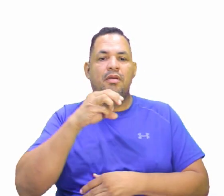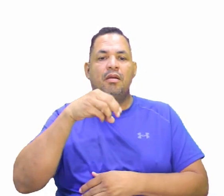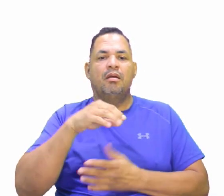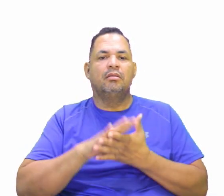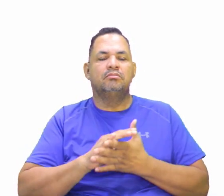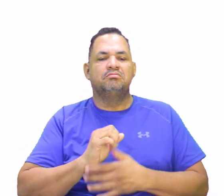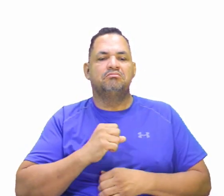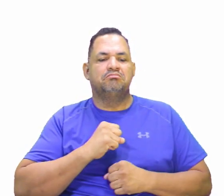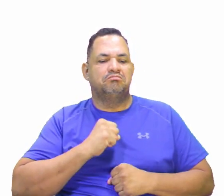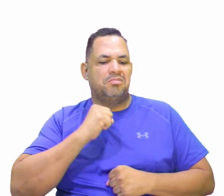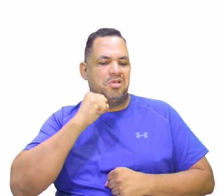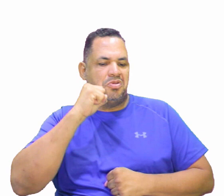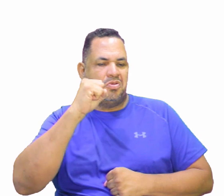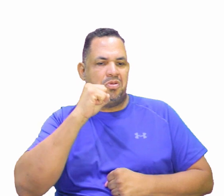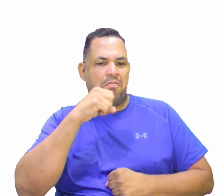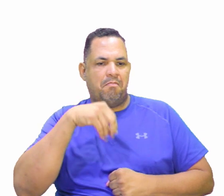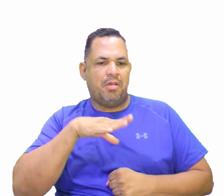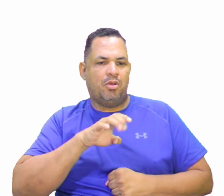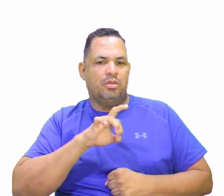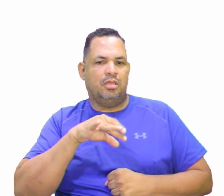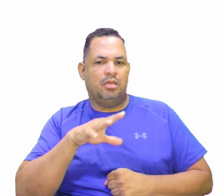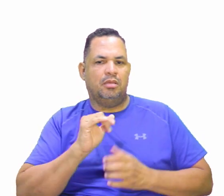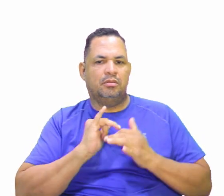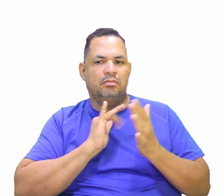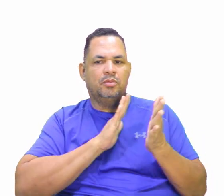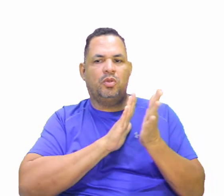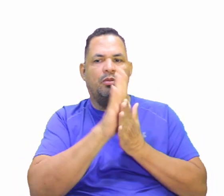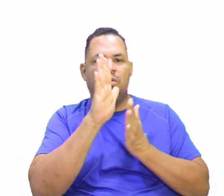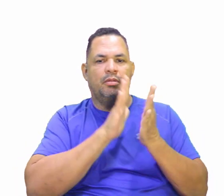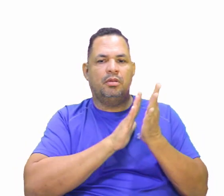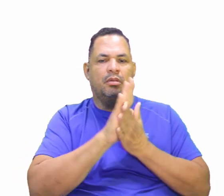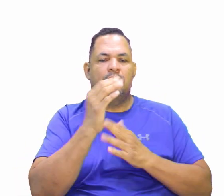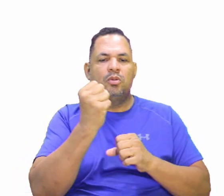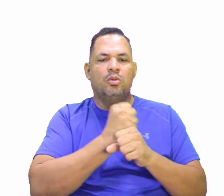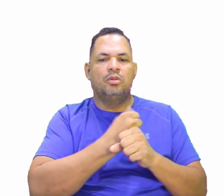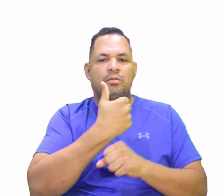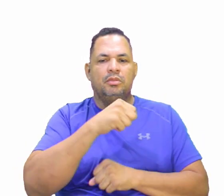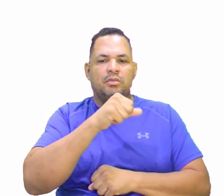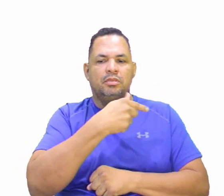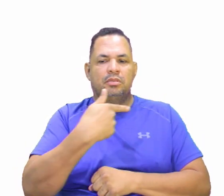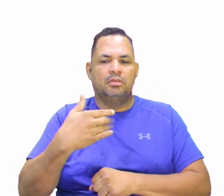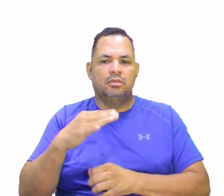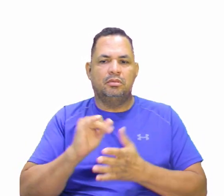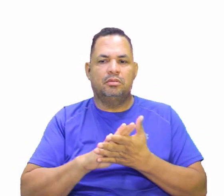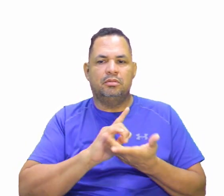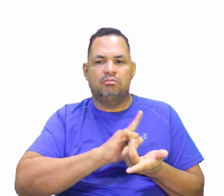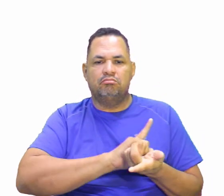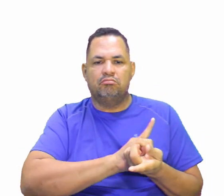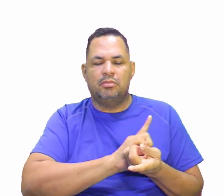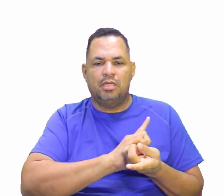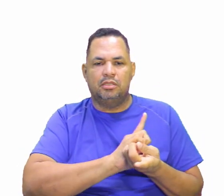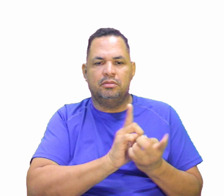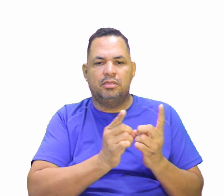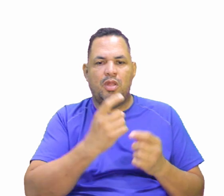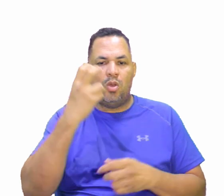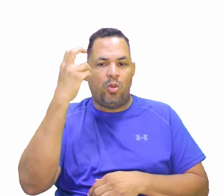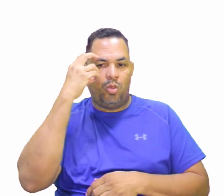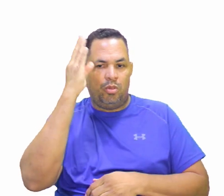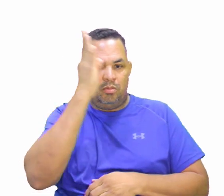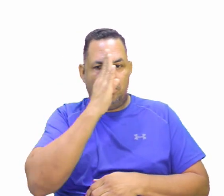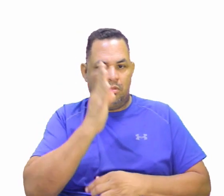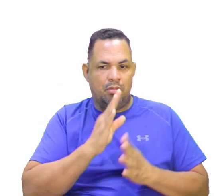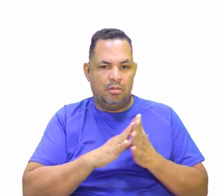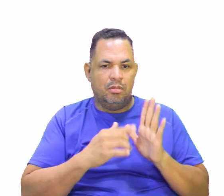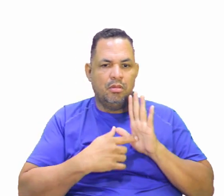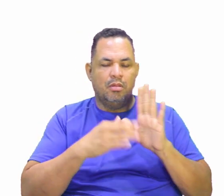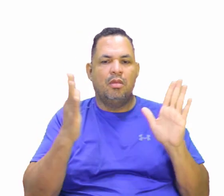Herói Sem Nenhum Caráter, publicado em 1928. A diversidade da cultura nacional é retratada,